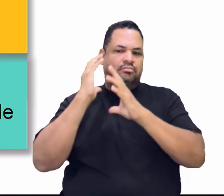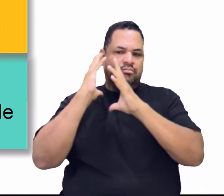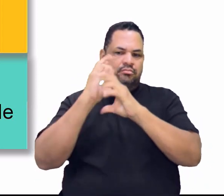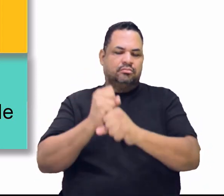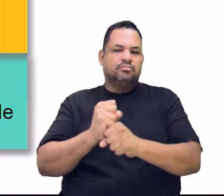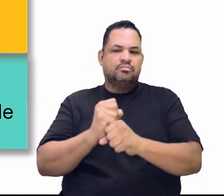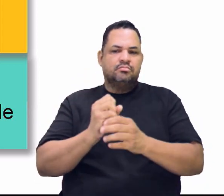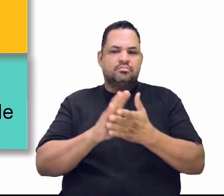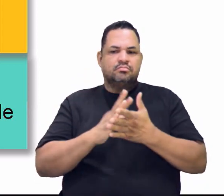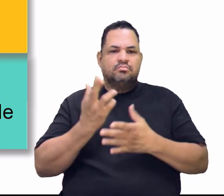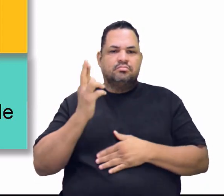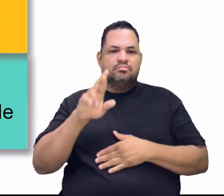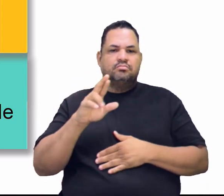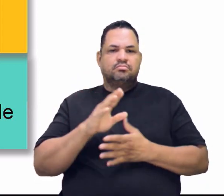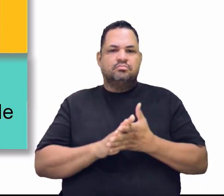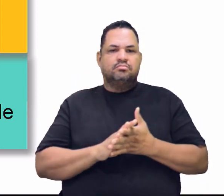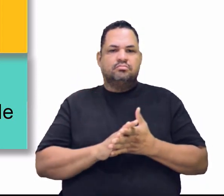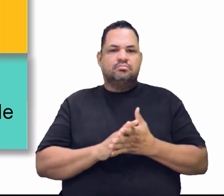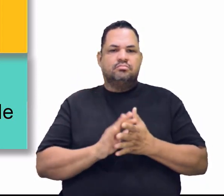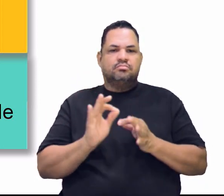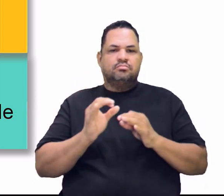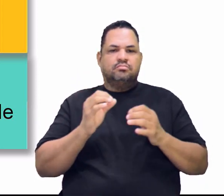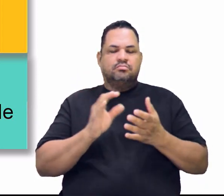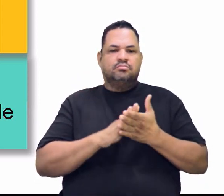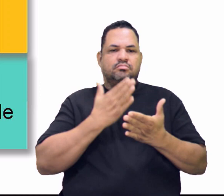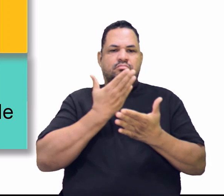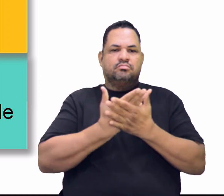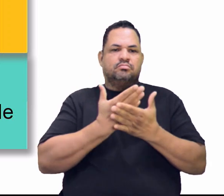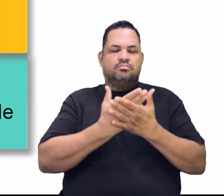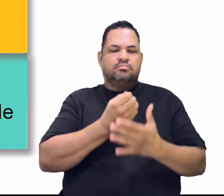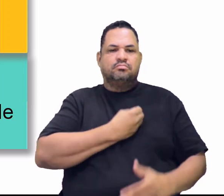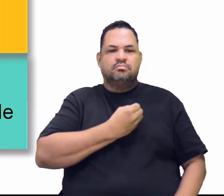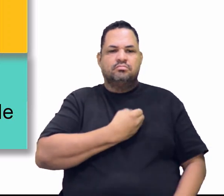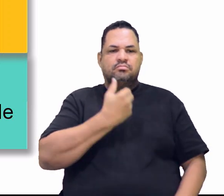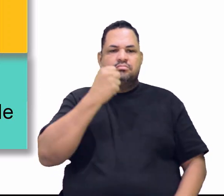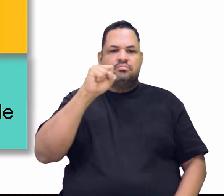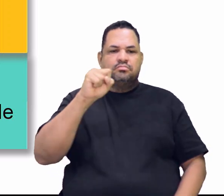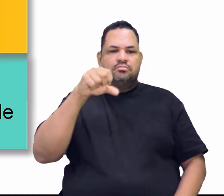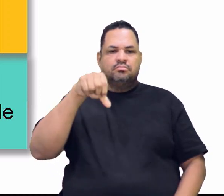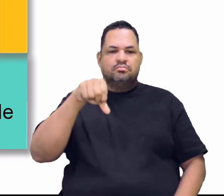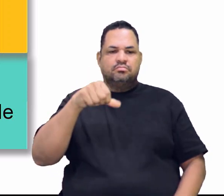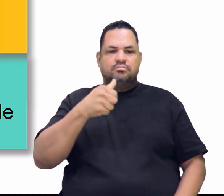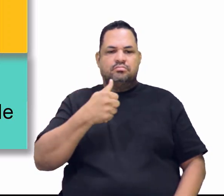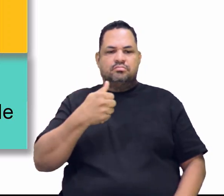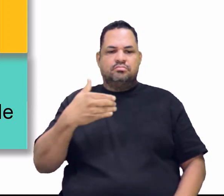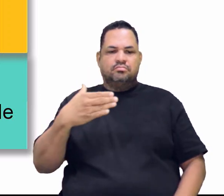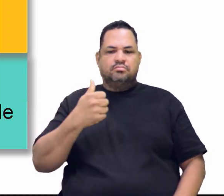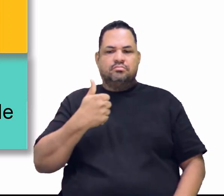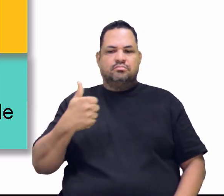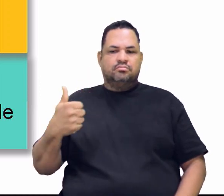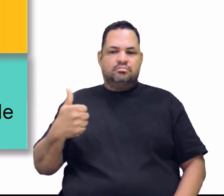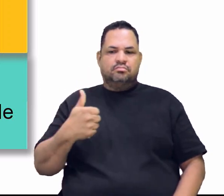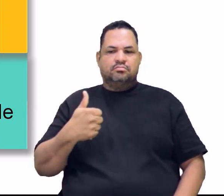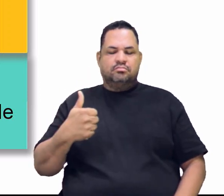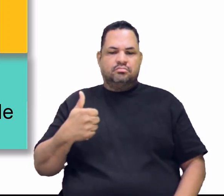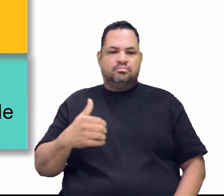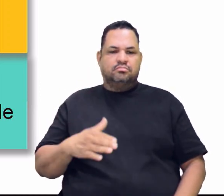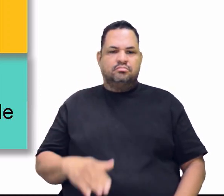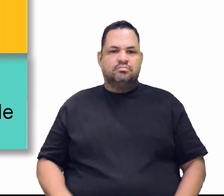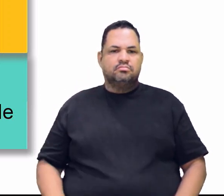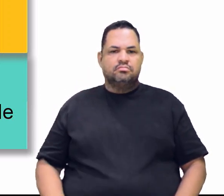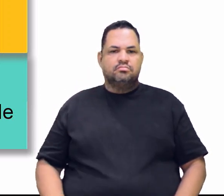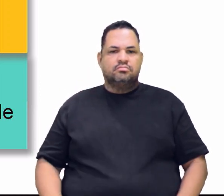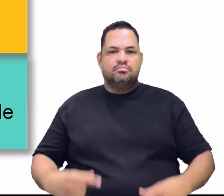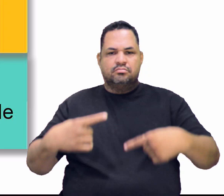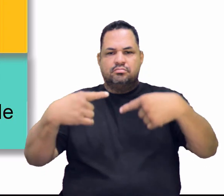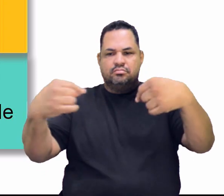recuperação. Nós iremos falar sobre a aula 8, a 9, a 10 e a 11. Que é o